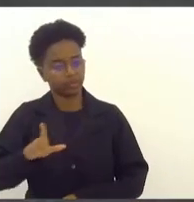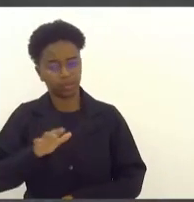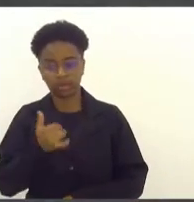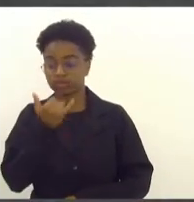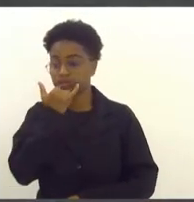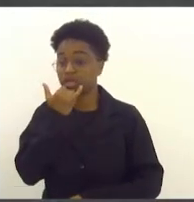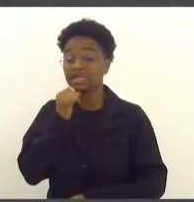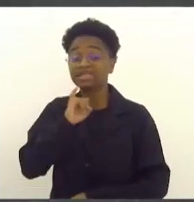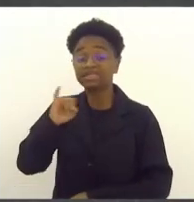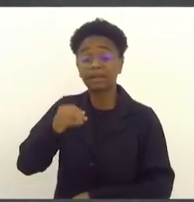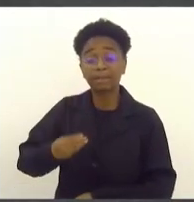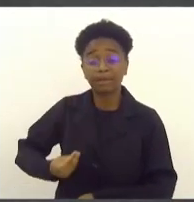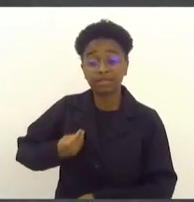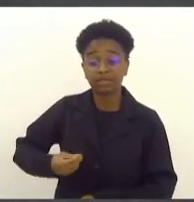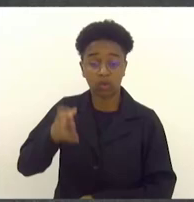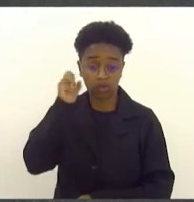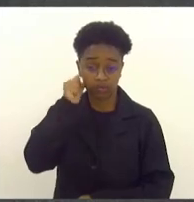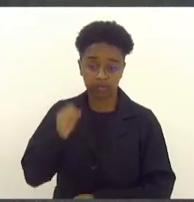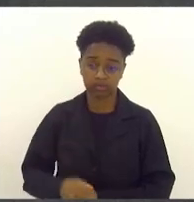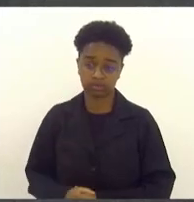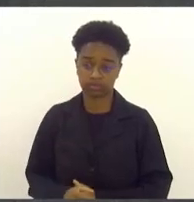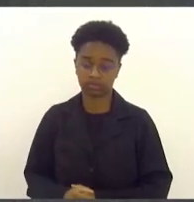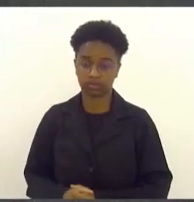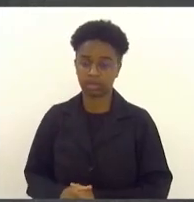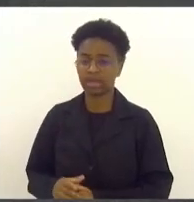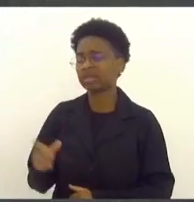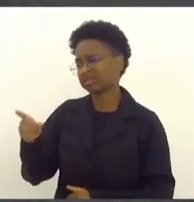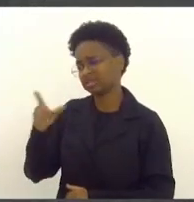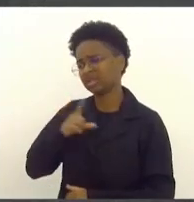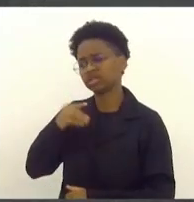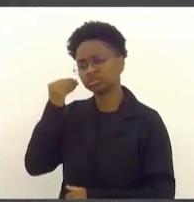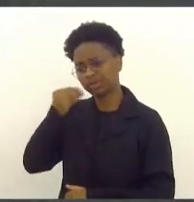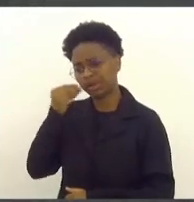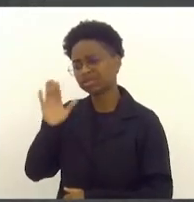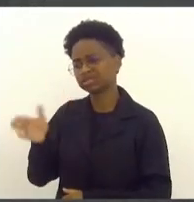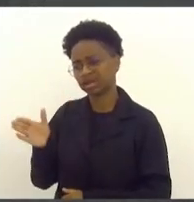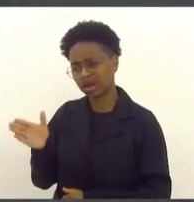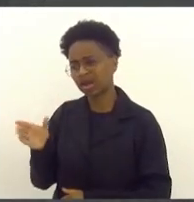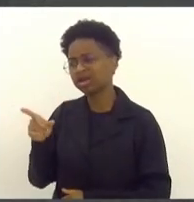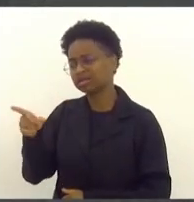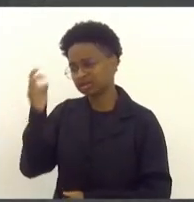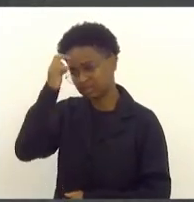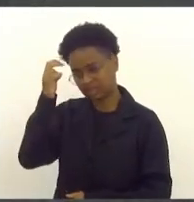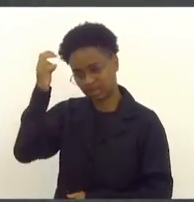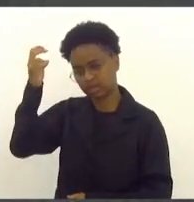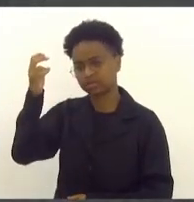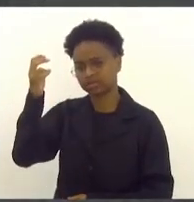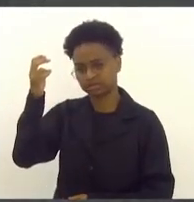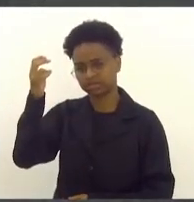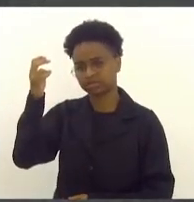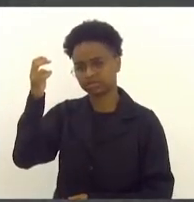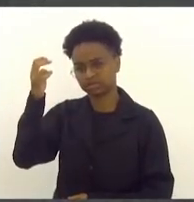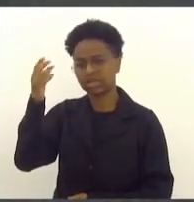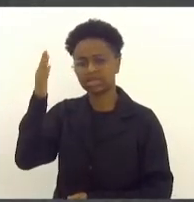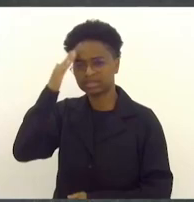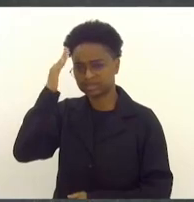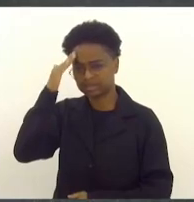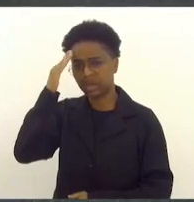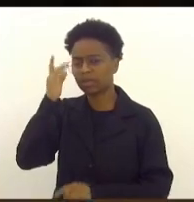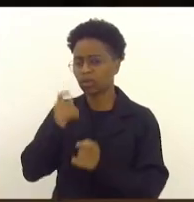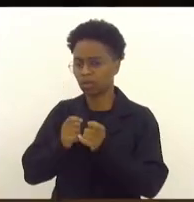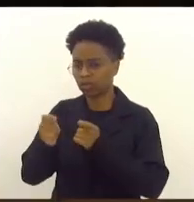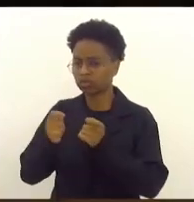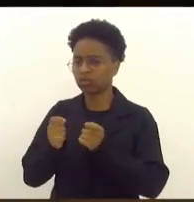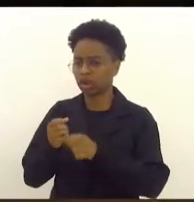daquele presente ele ouve só tem uma experiência muito grande Deputado eu sou um cara inteligente você sabe controlar